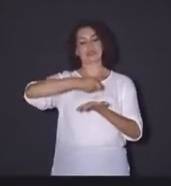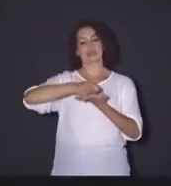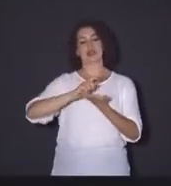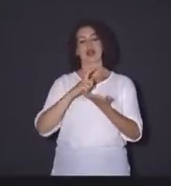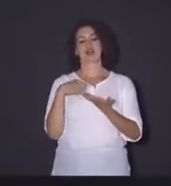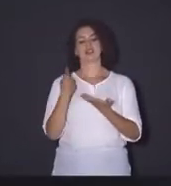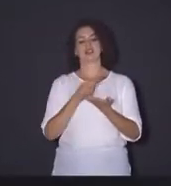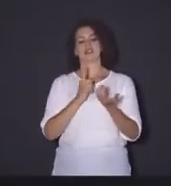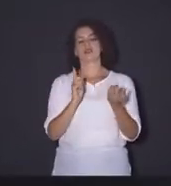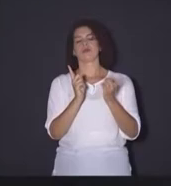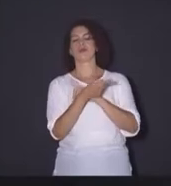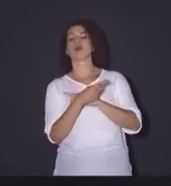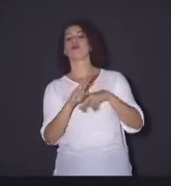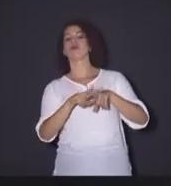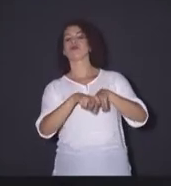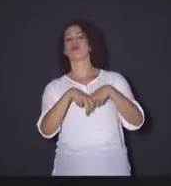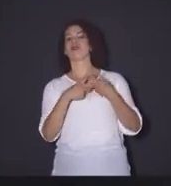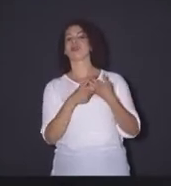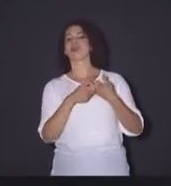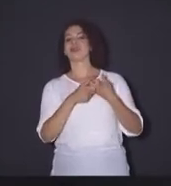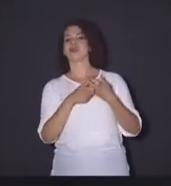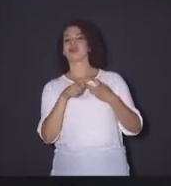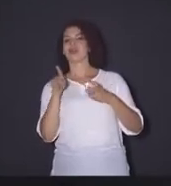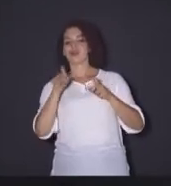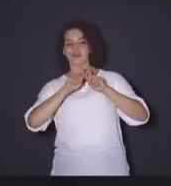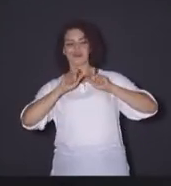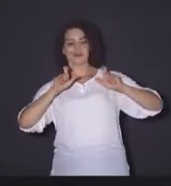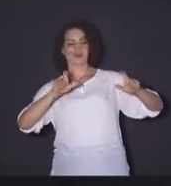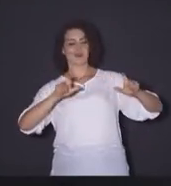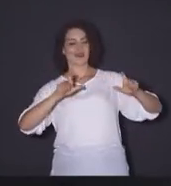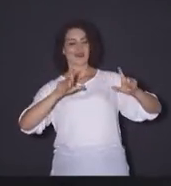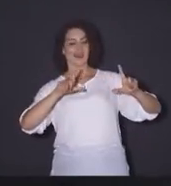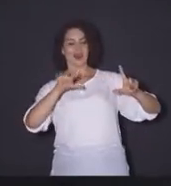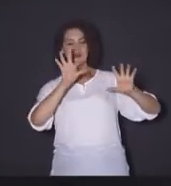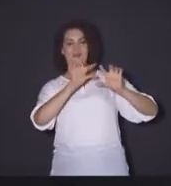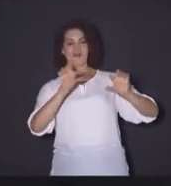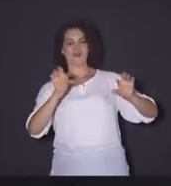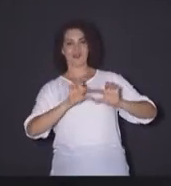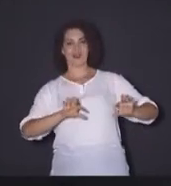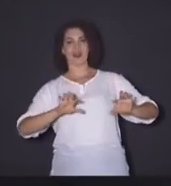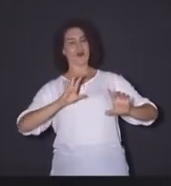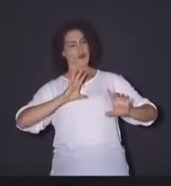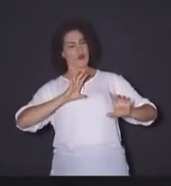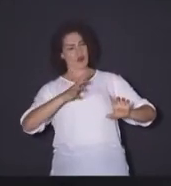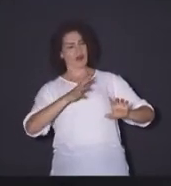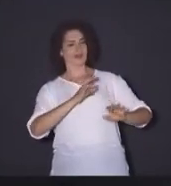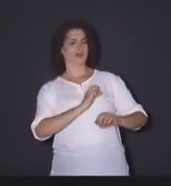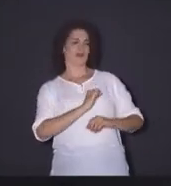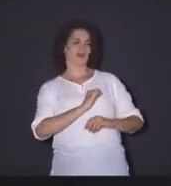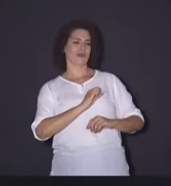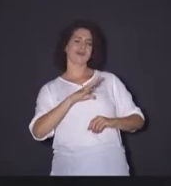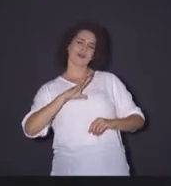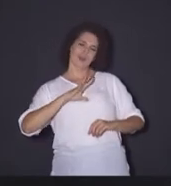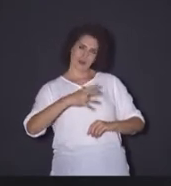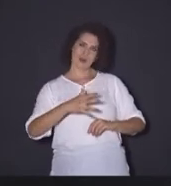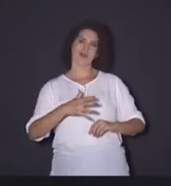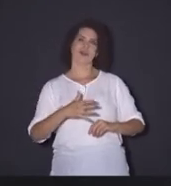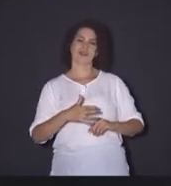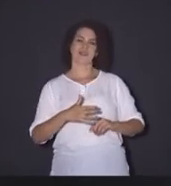que esse último slide do coragem amor coragem eu gosto dele né uma uma pichação que tem na entrada da faculdade de educação